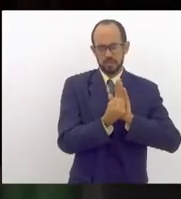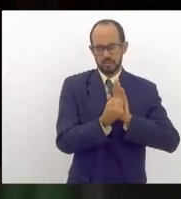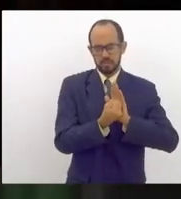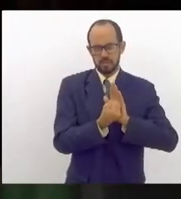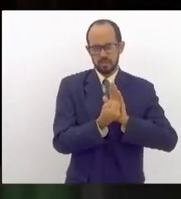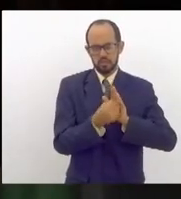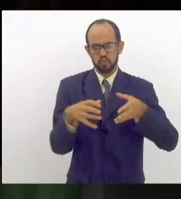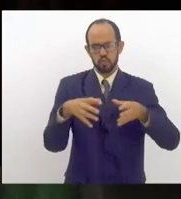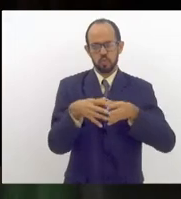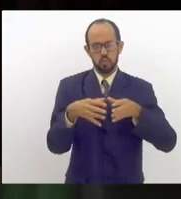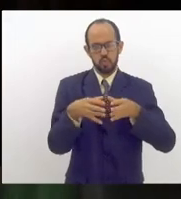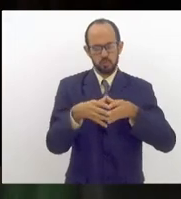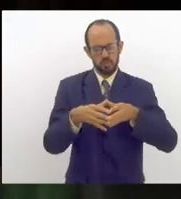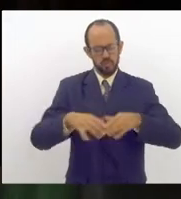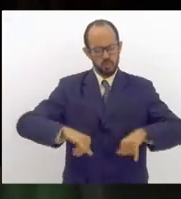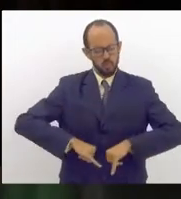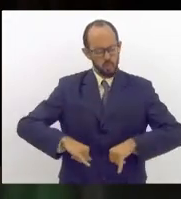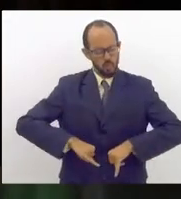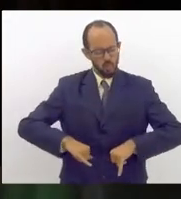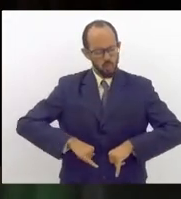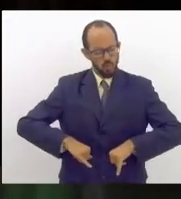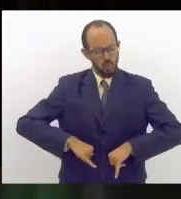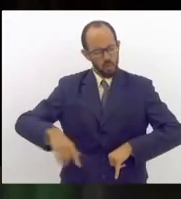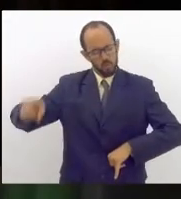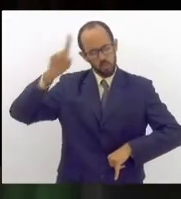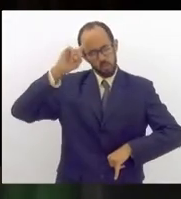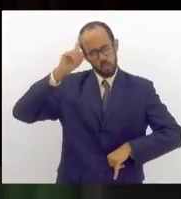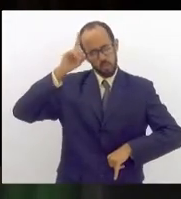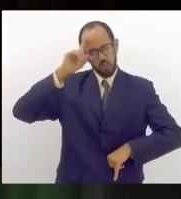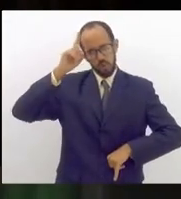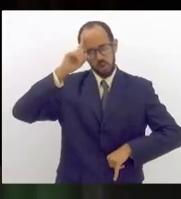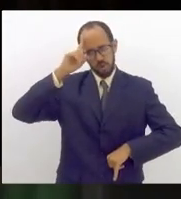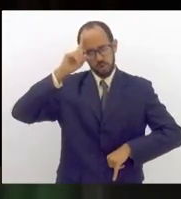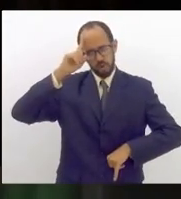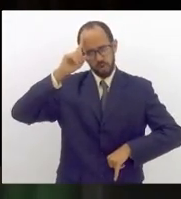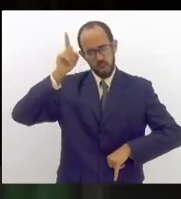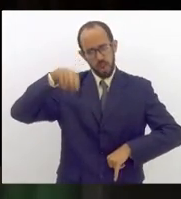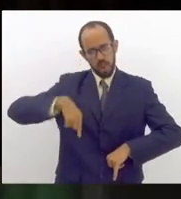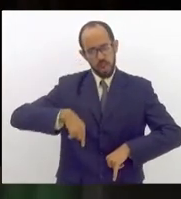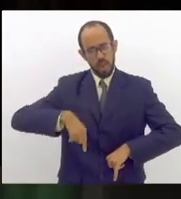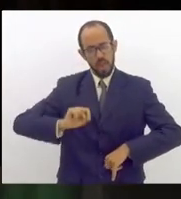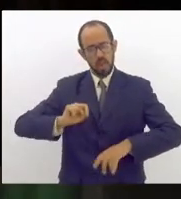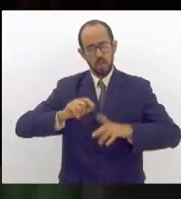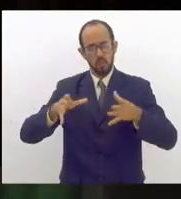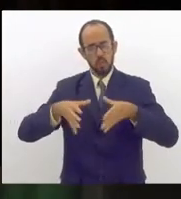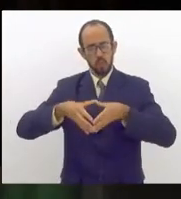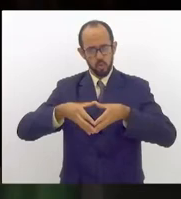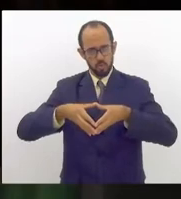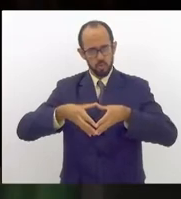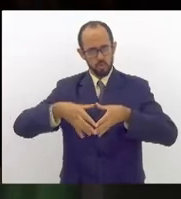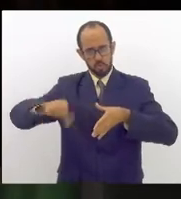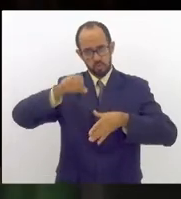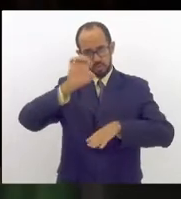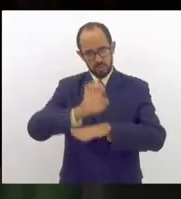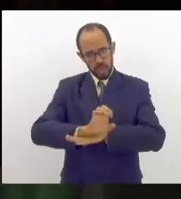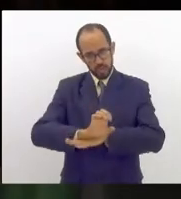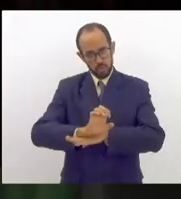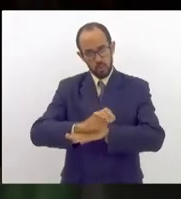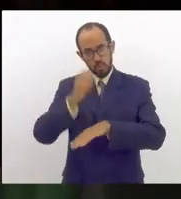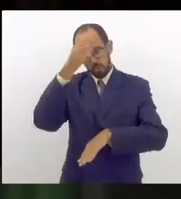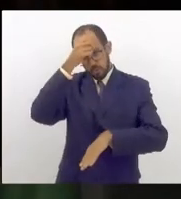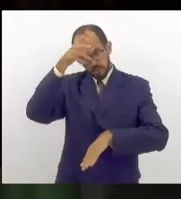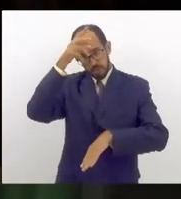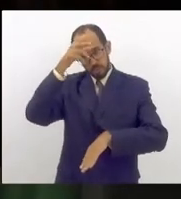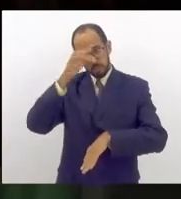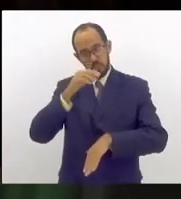categoria que vem sofrendo no seu dia a dia uma categoria que nem o estado nem o município não o governo federal